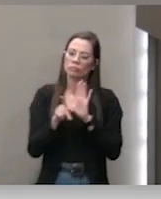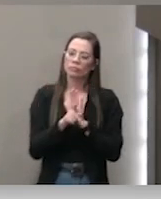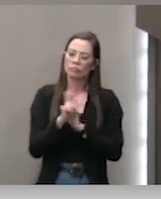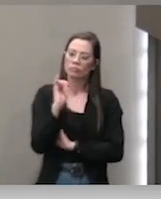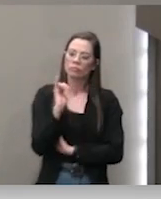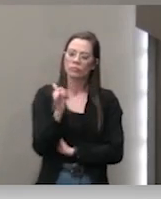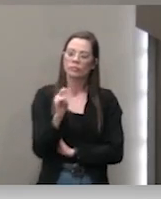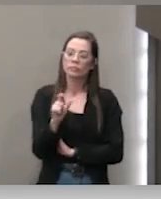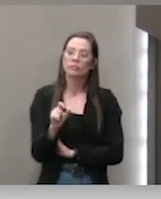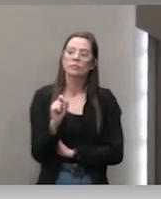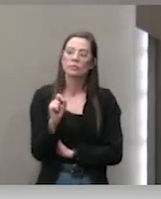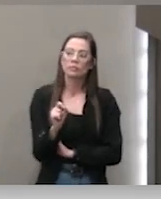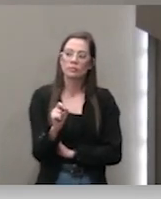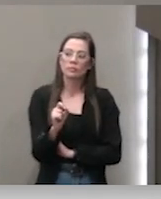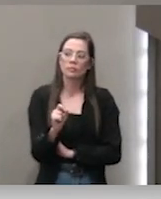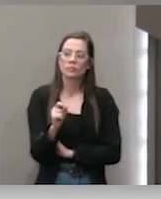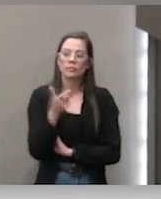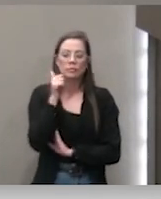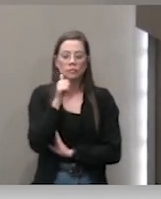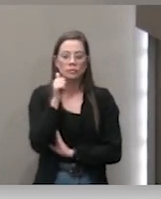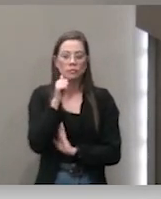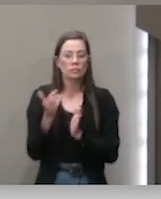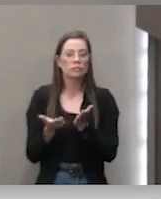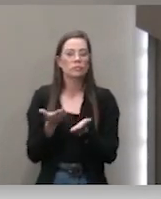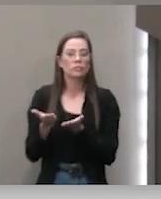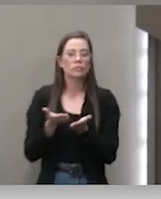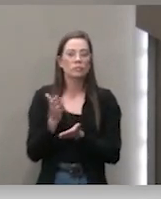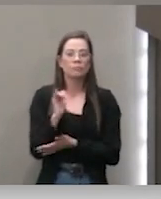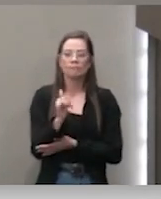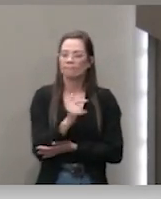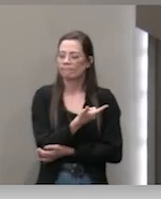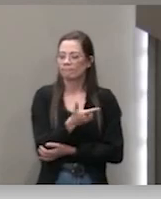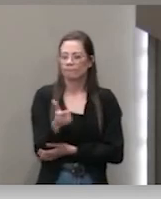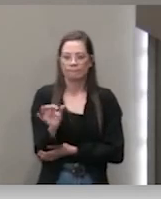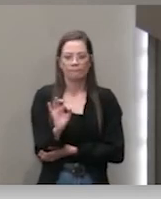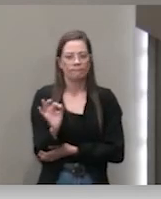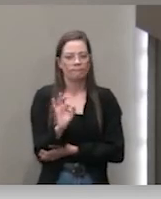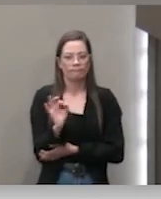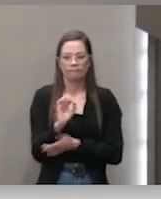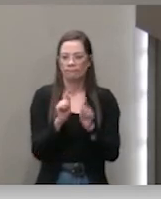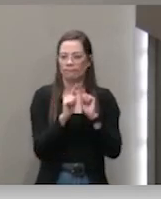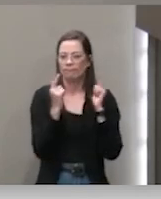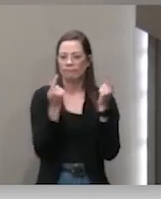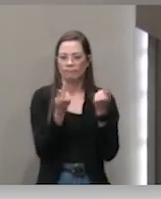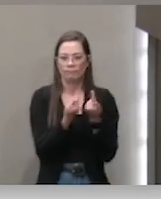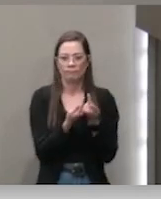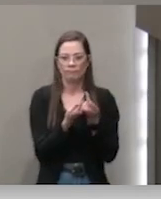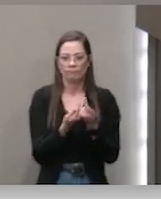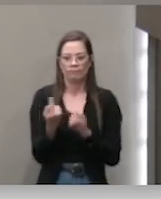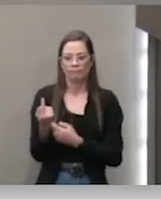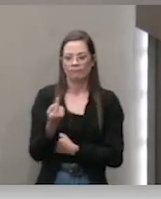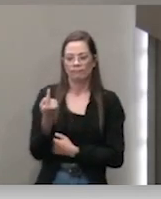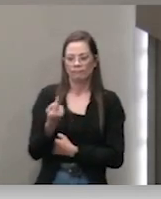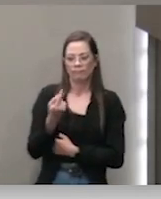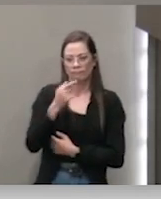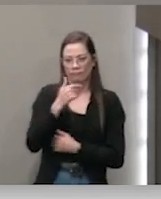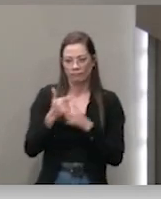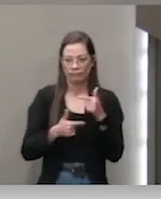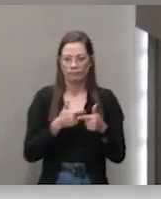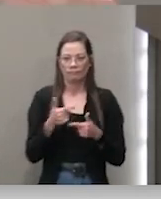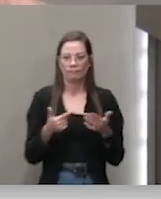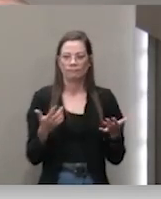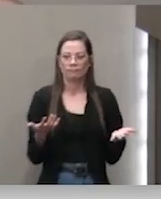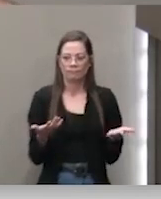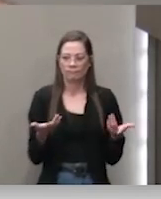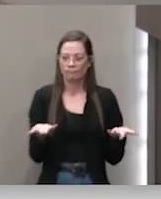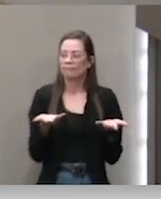a informação que a atendente nos passou que não, que a única no setor seria ela mesma. Eu até quero